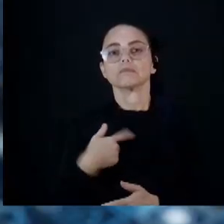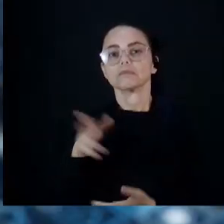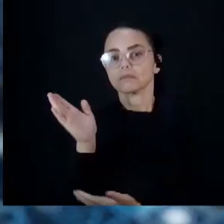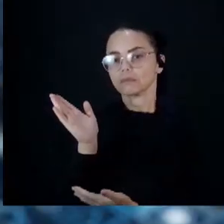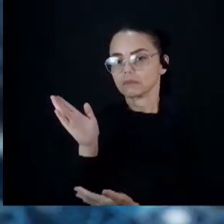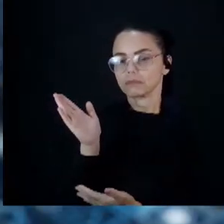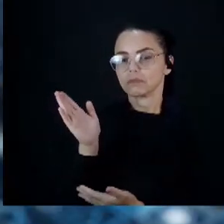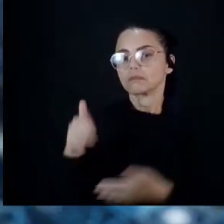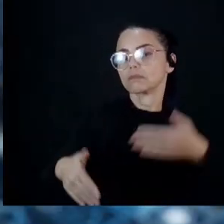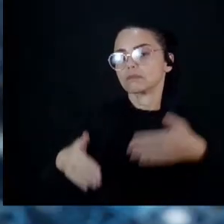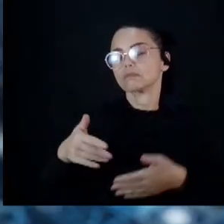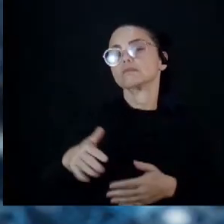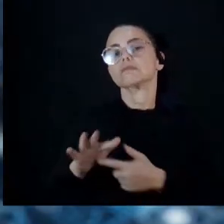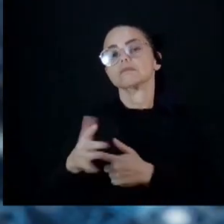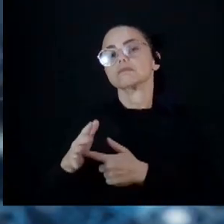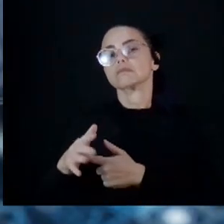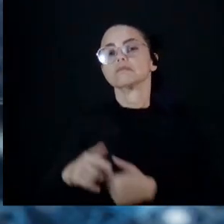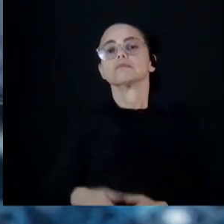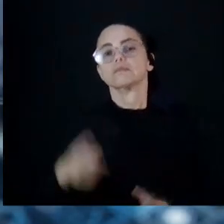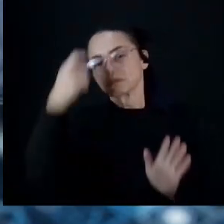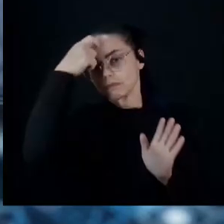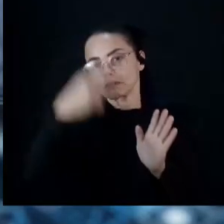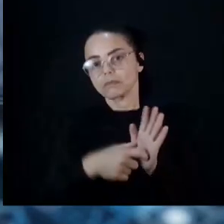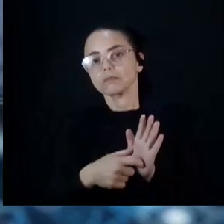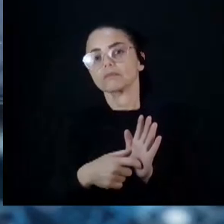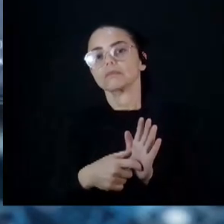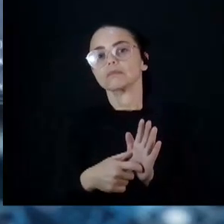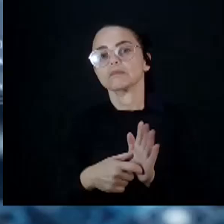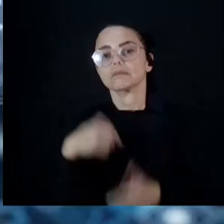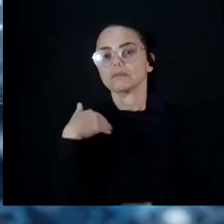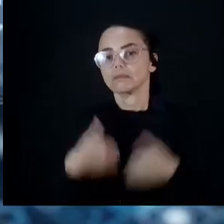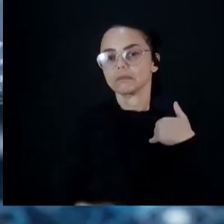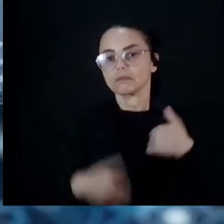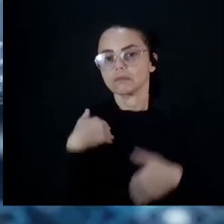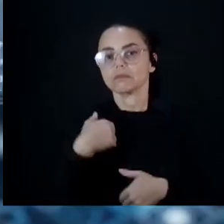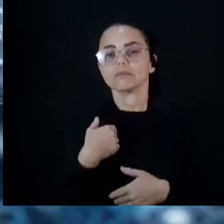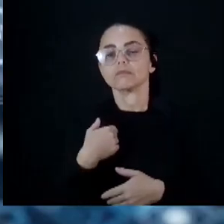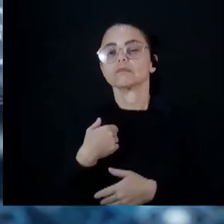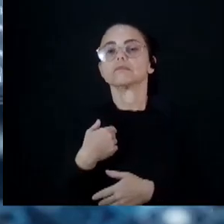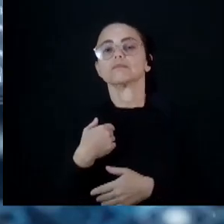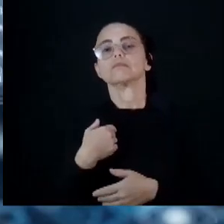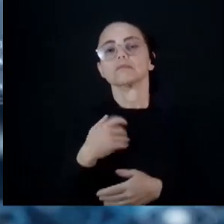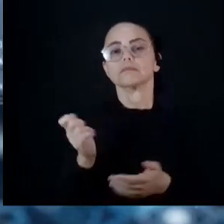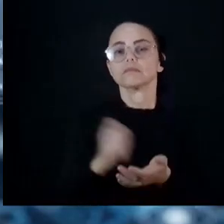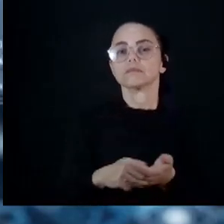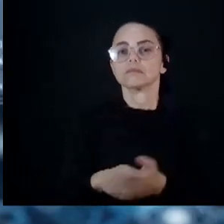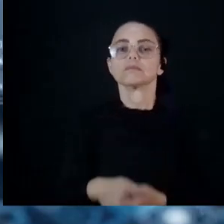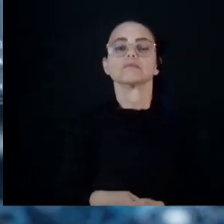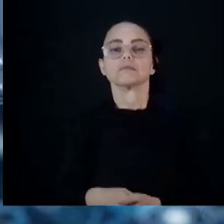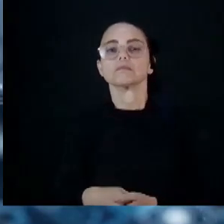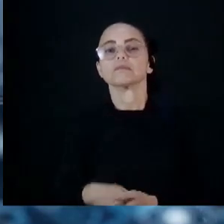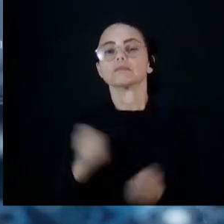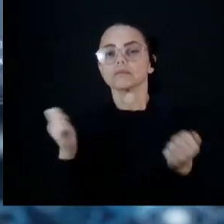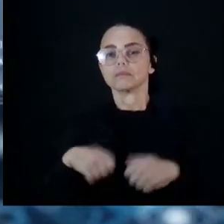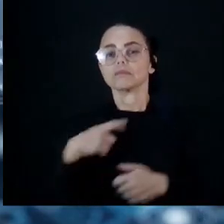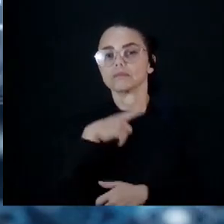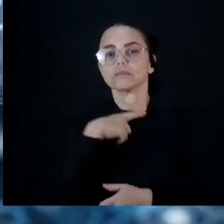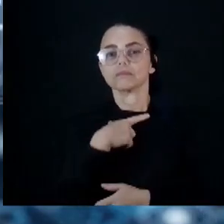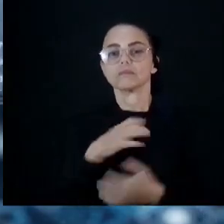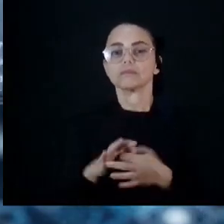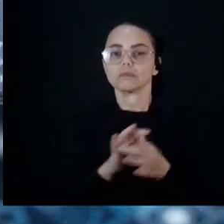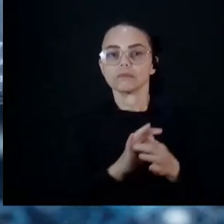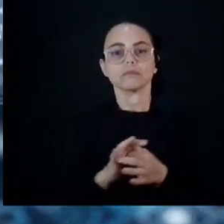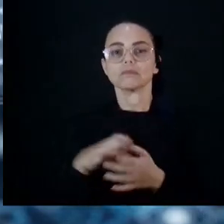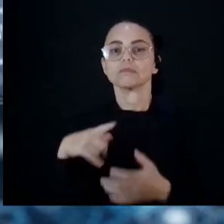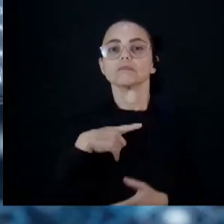agentes de IA, ou sejam robôs físicos, né, com capacidade cognitiva. Eu acredito